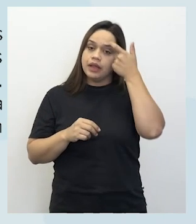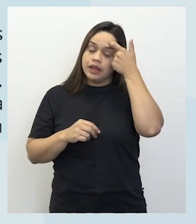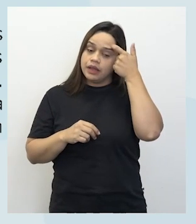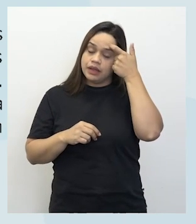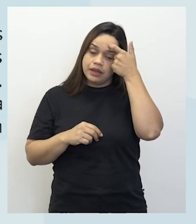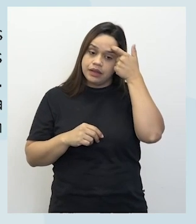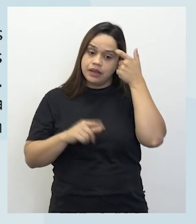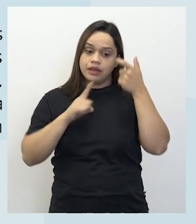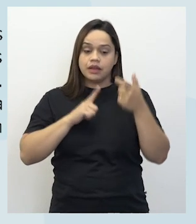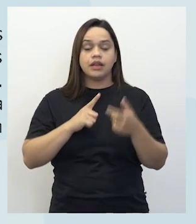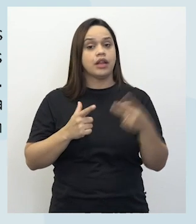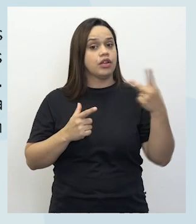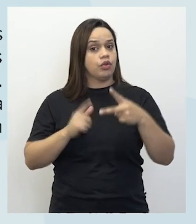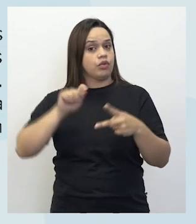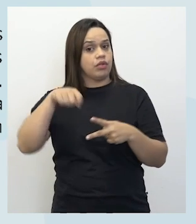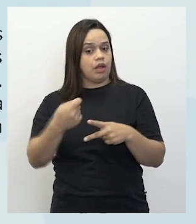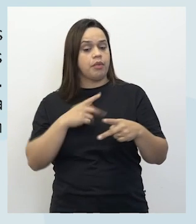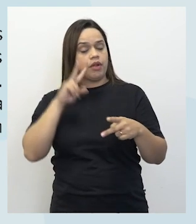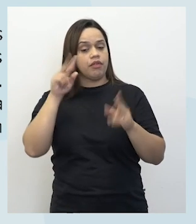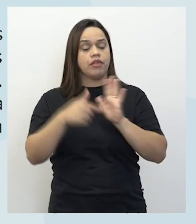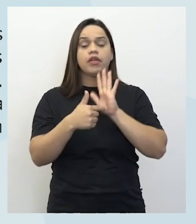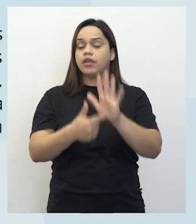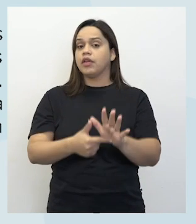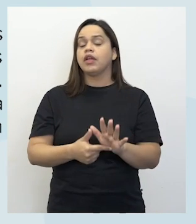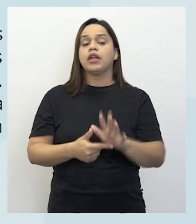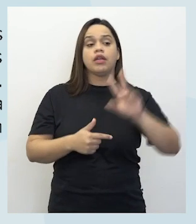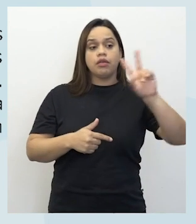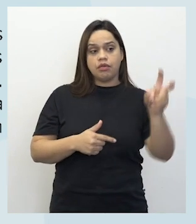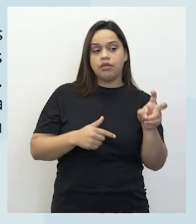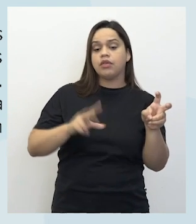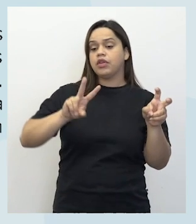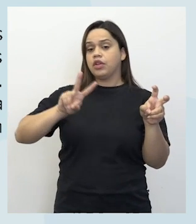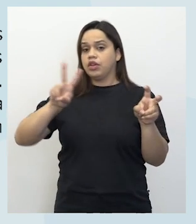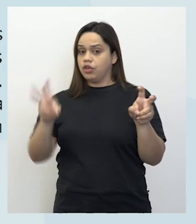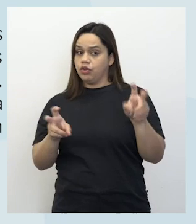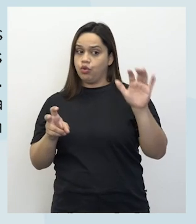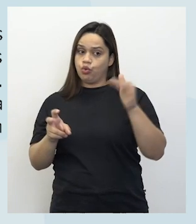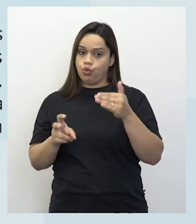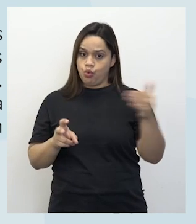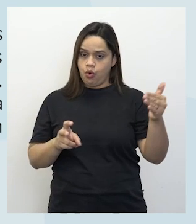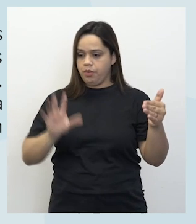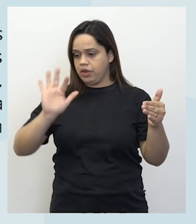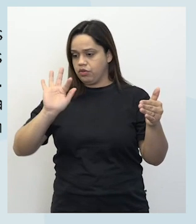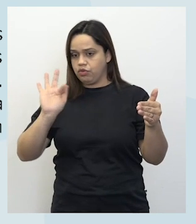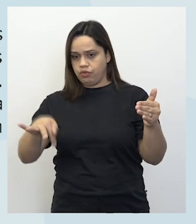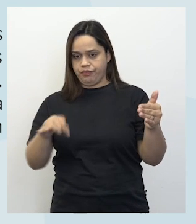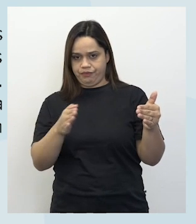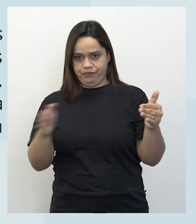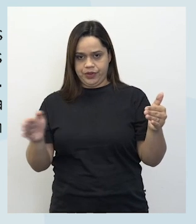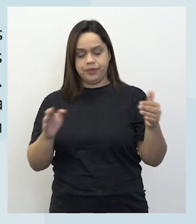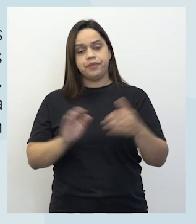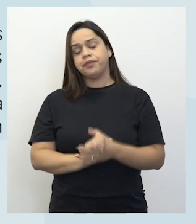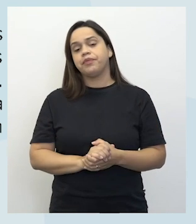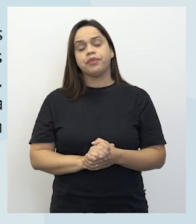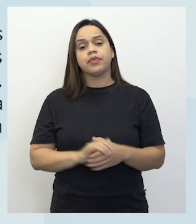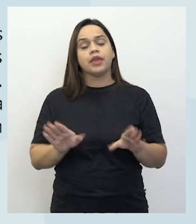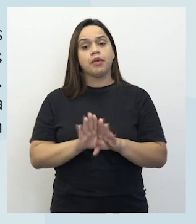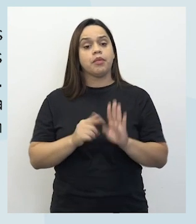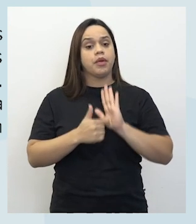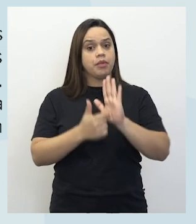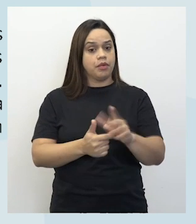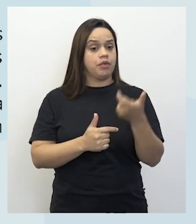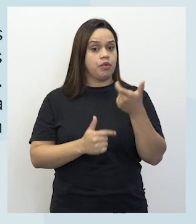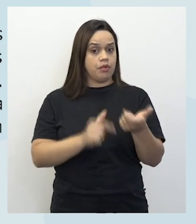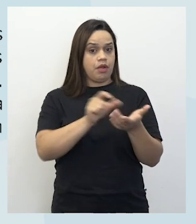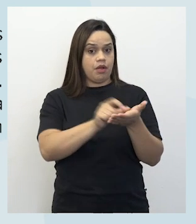parte do texto, destacado, e 2 sinais gráficos no final da parte do texto destacado. Quando é necessário destacar uma